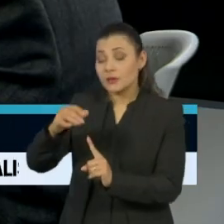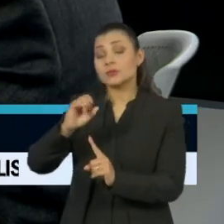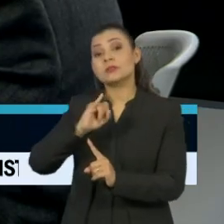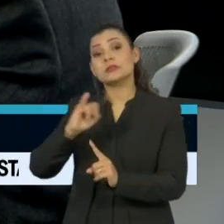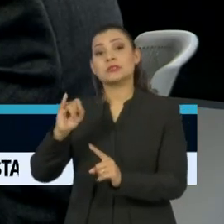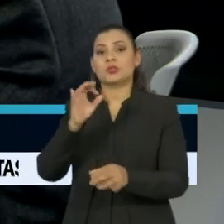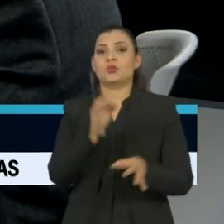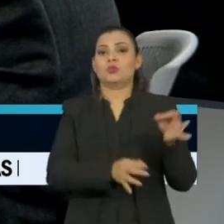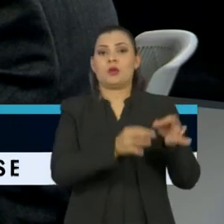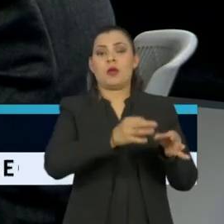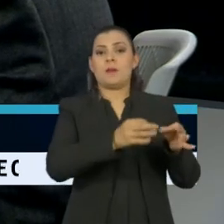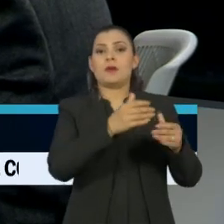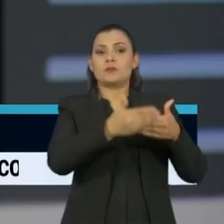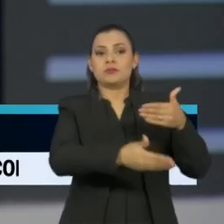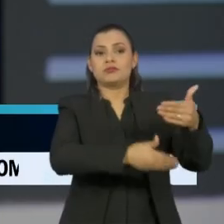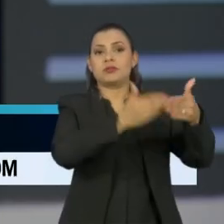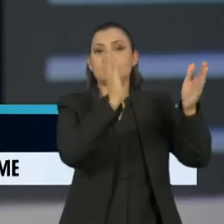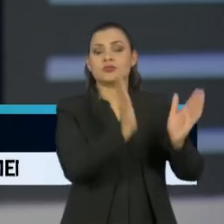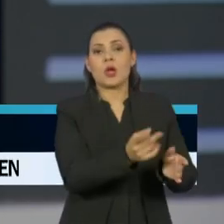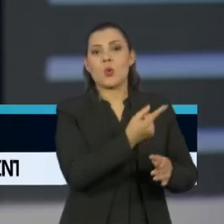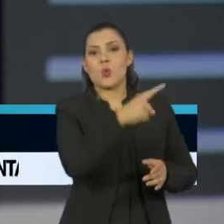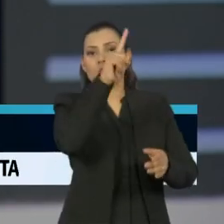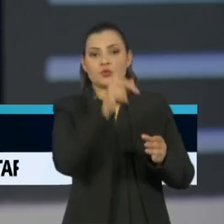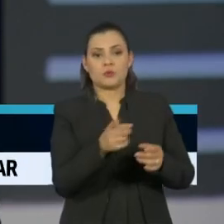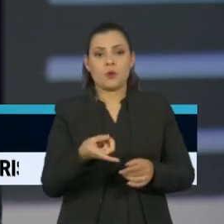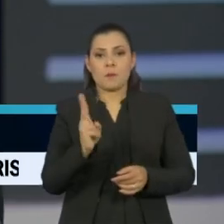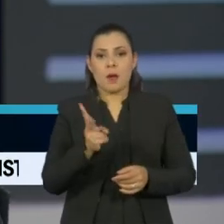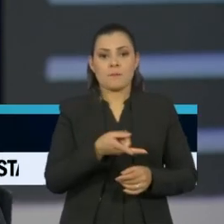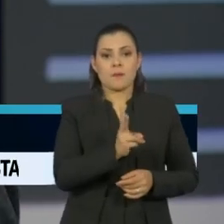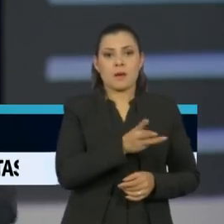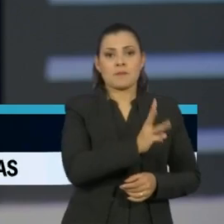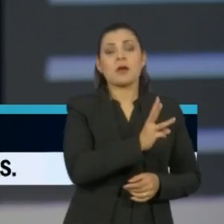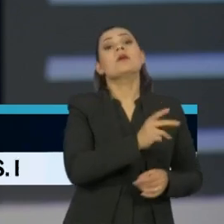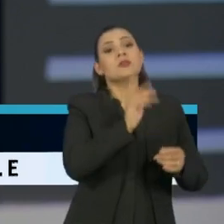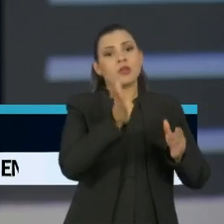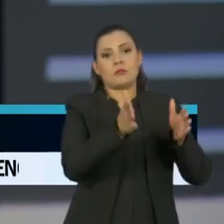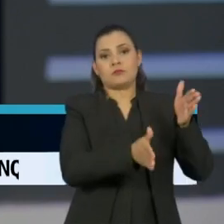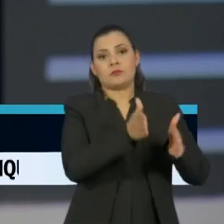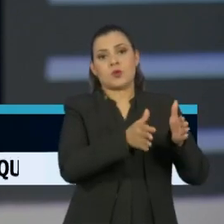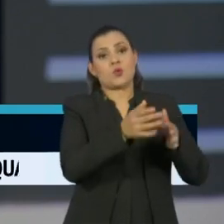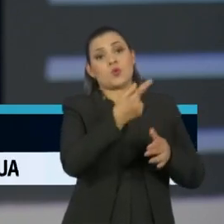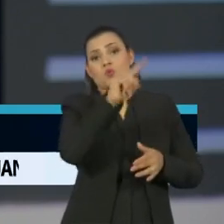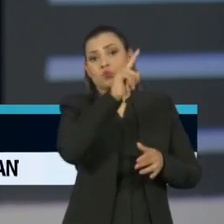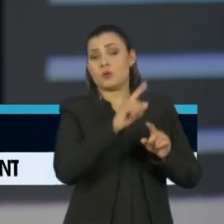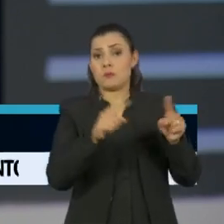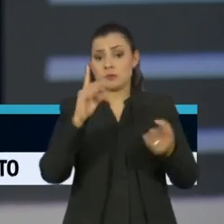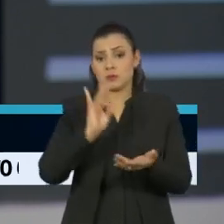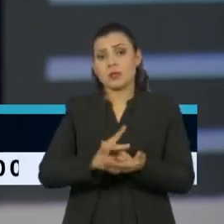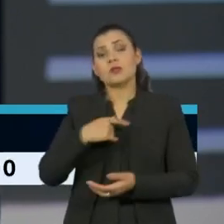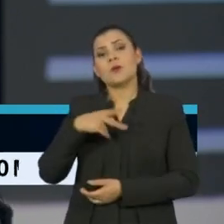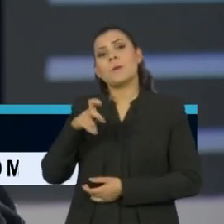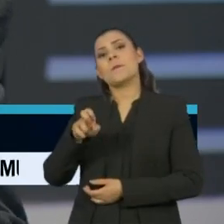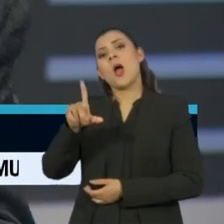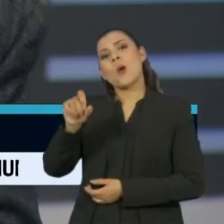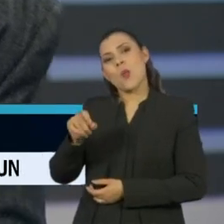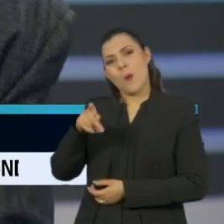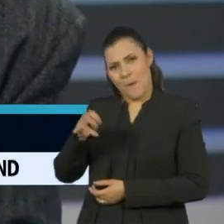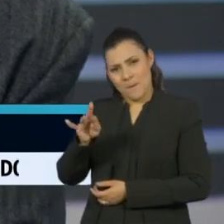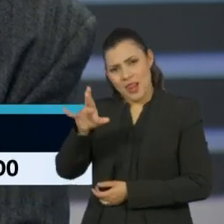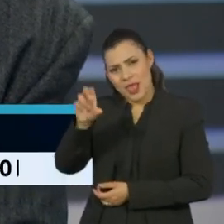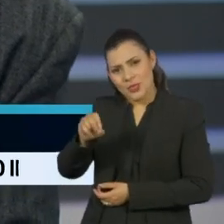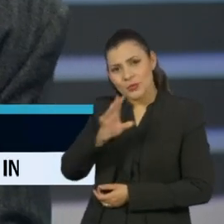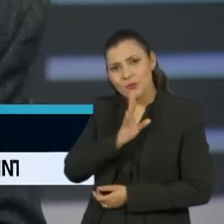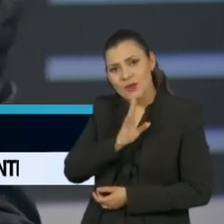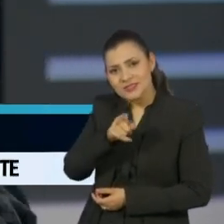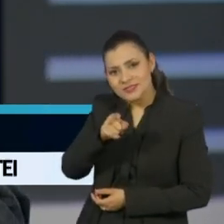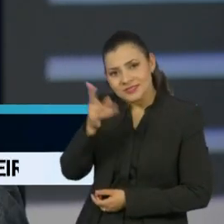trânsito em julgado sim porque aí a última instância que você conhece é culpado ou não eu quero lembrar o episódio do paulo preto você se lembra do